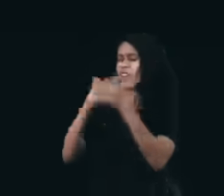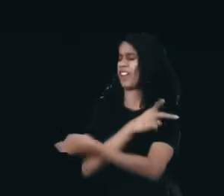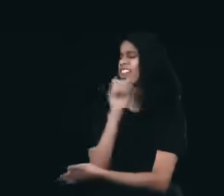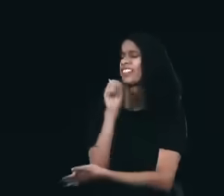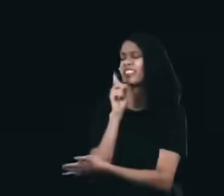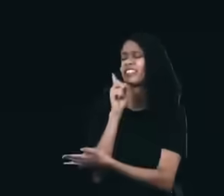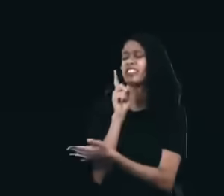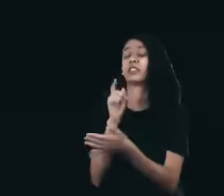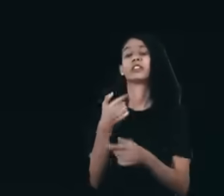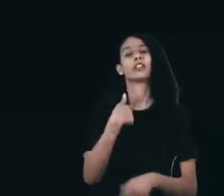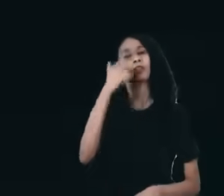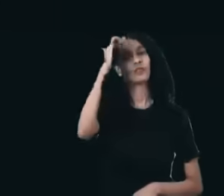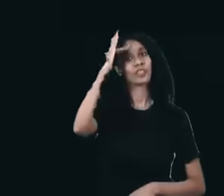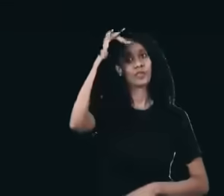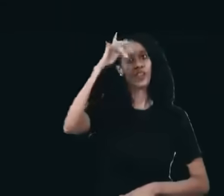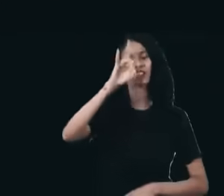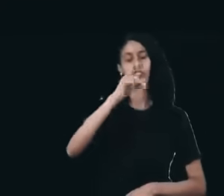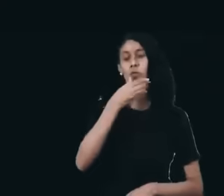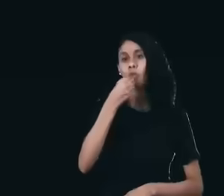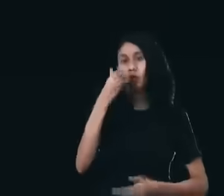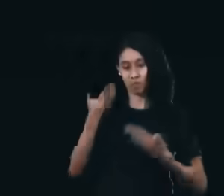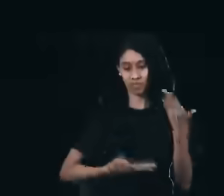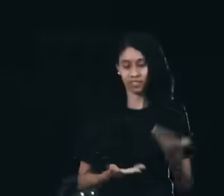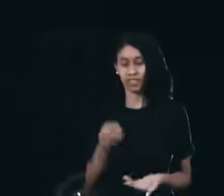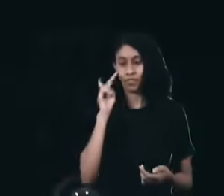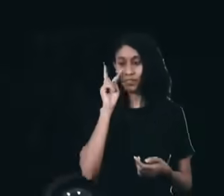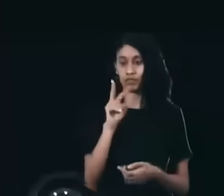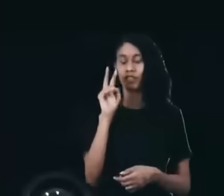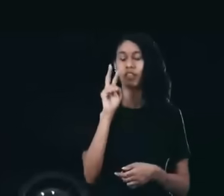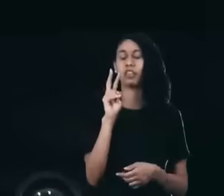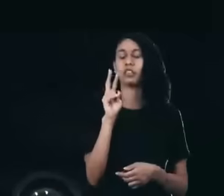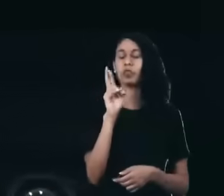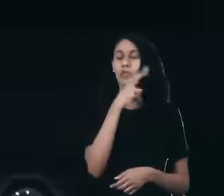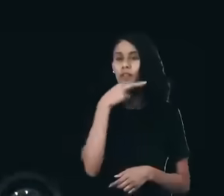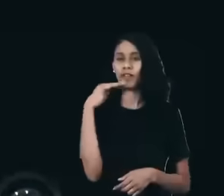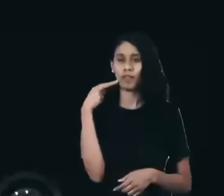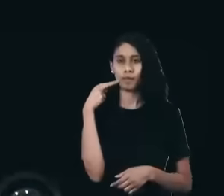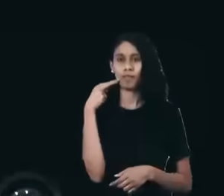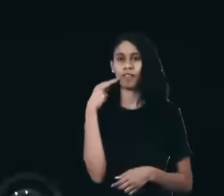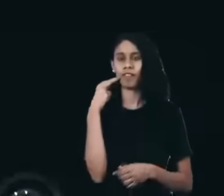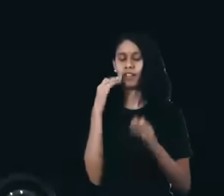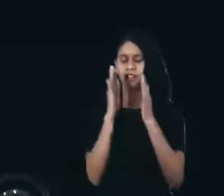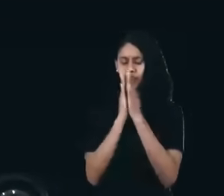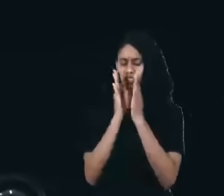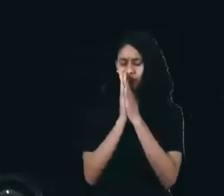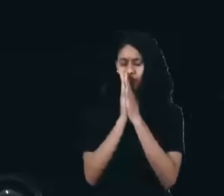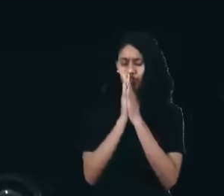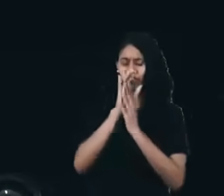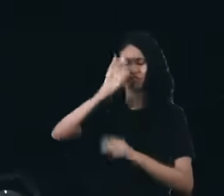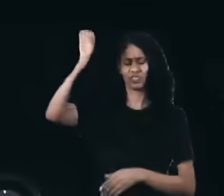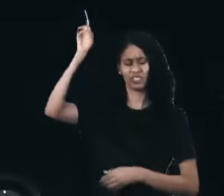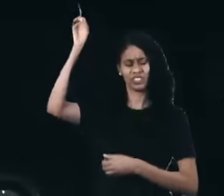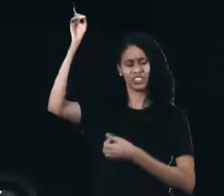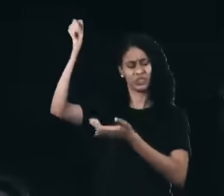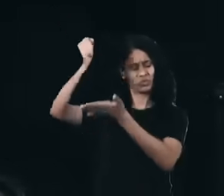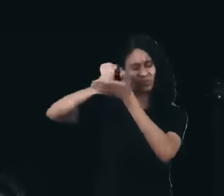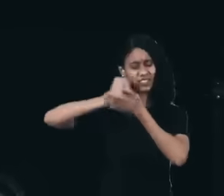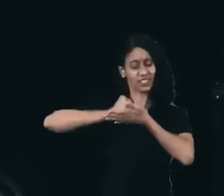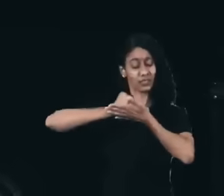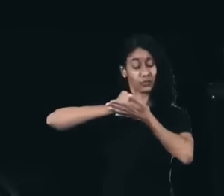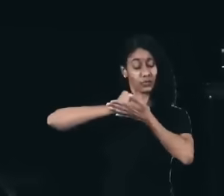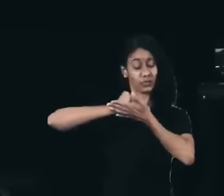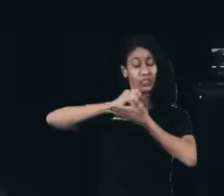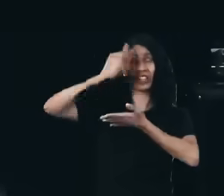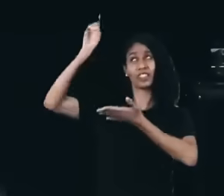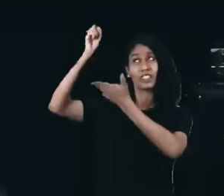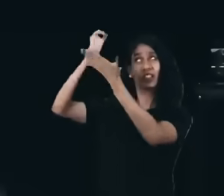fico imaginando Eliezer observando Rebeca e orando no espírito, dizendo, Deus, me ajuda. Deus, Deus